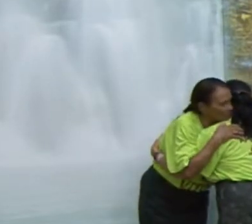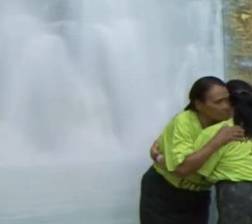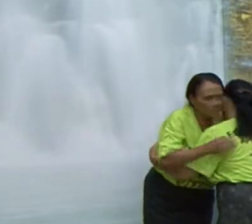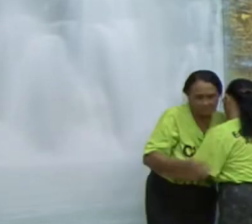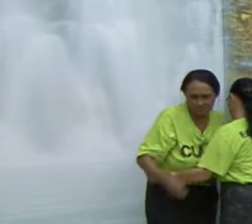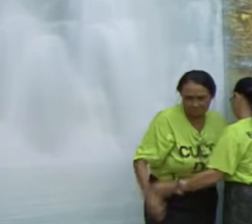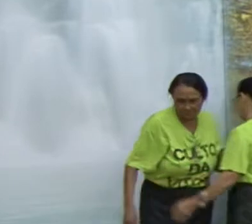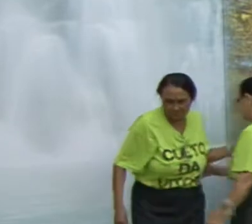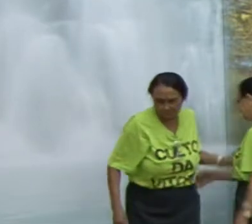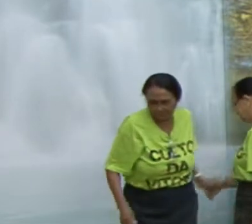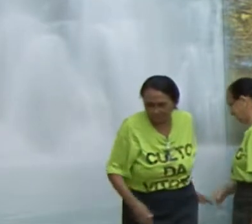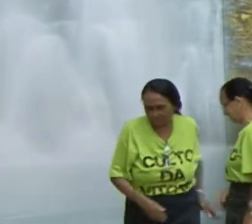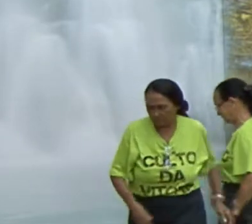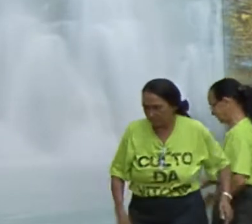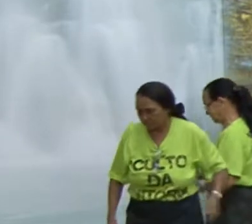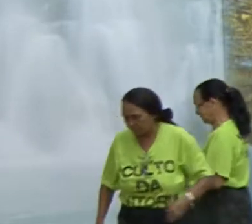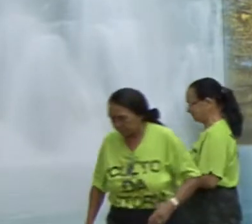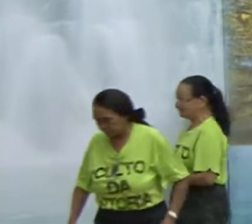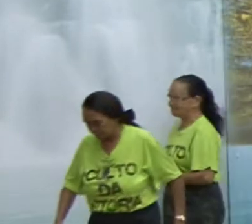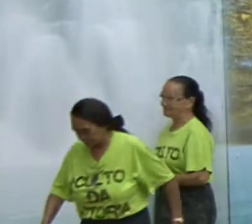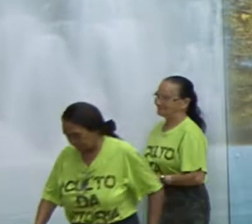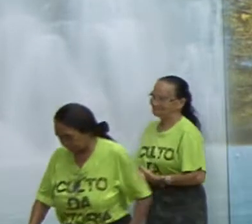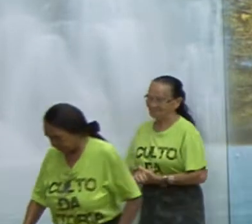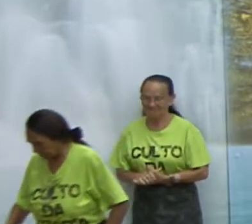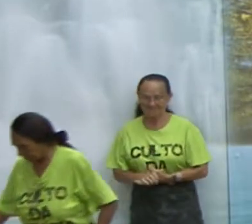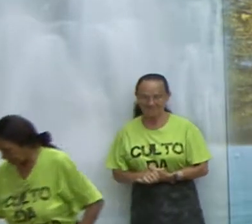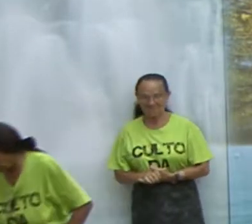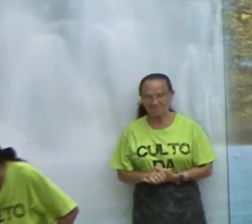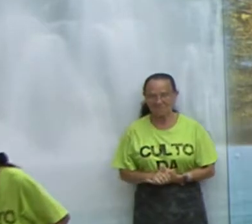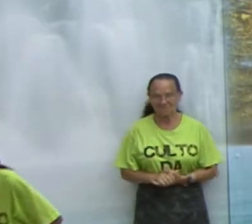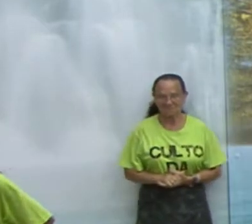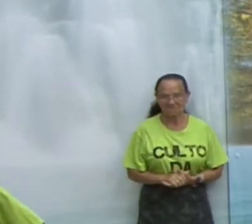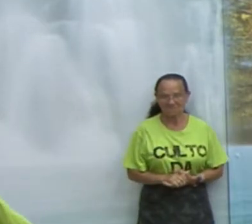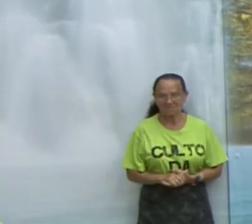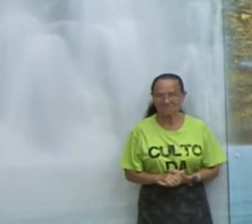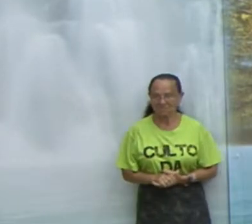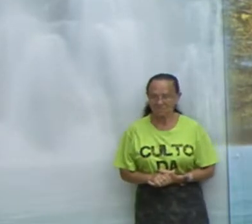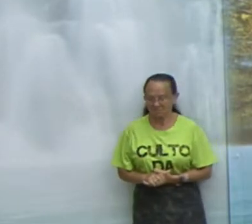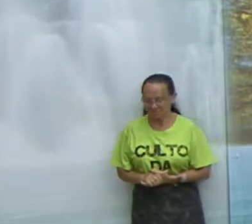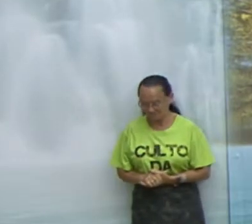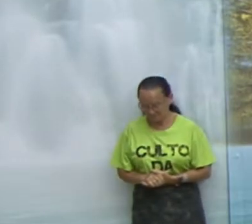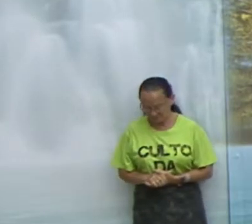Esta é a sua função, esta é a sua missão.